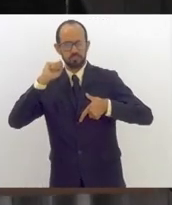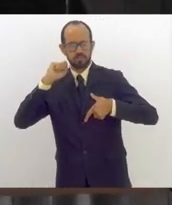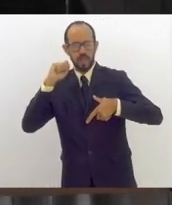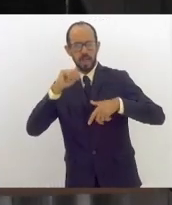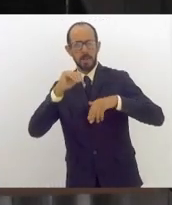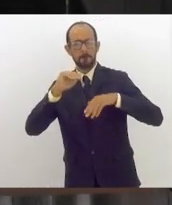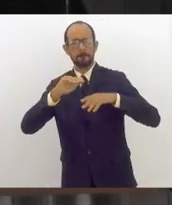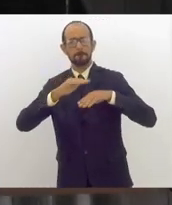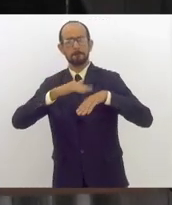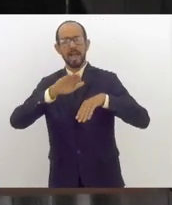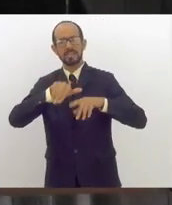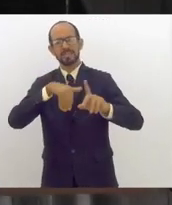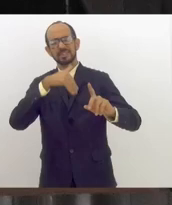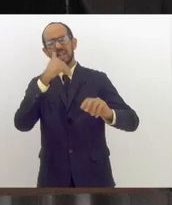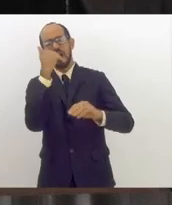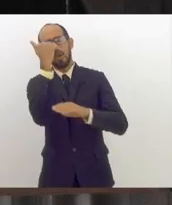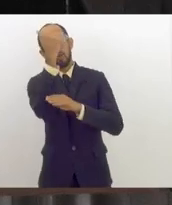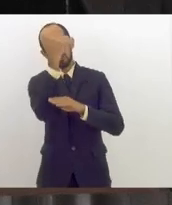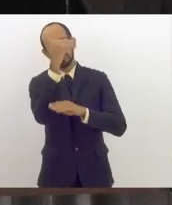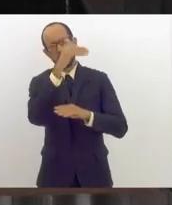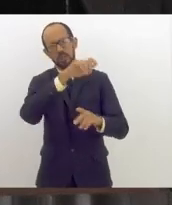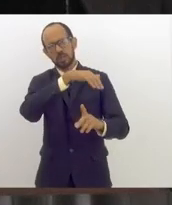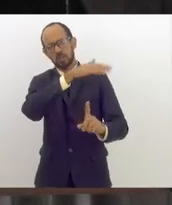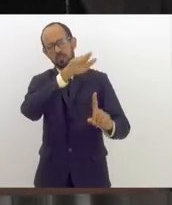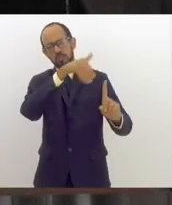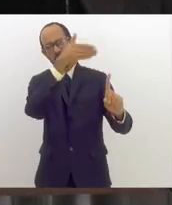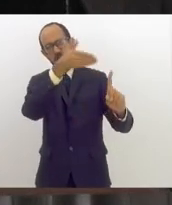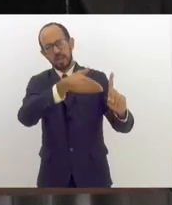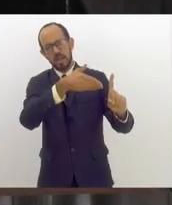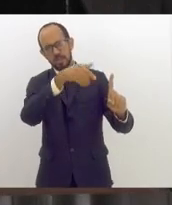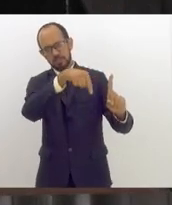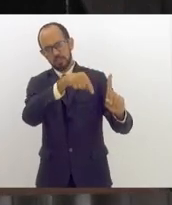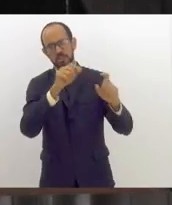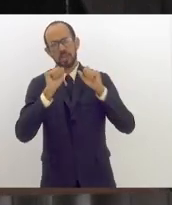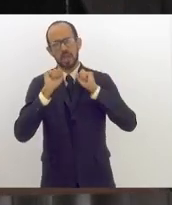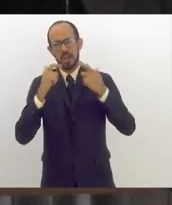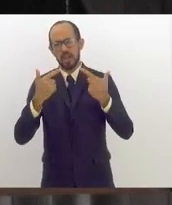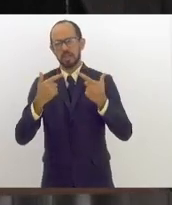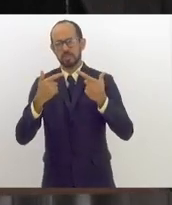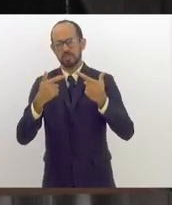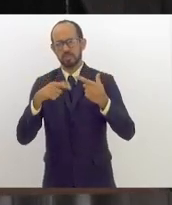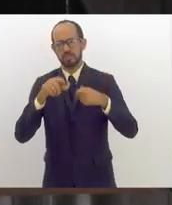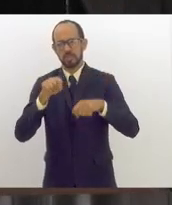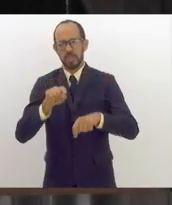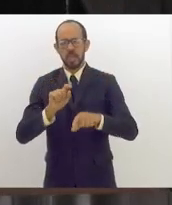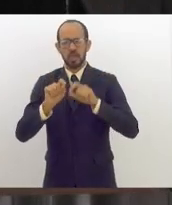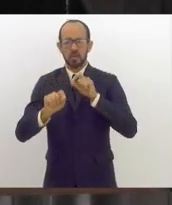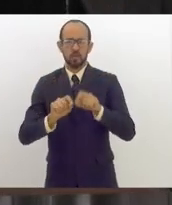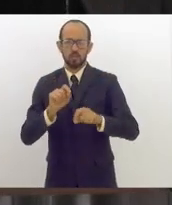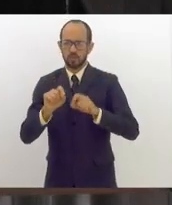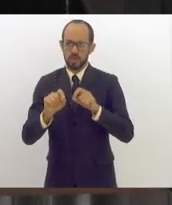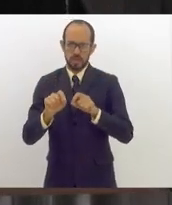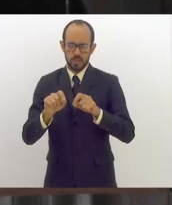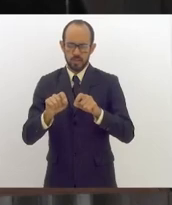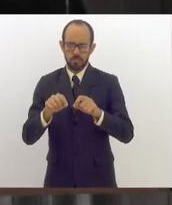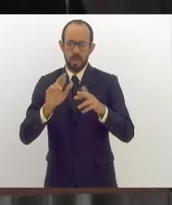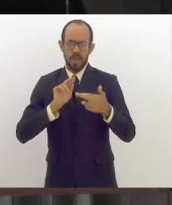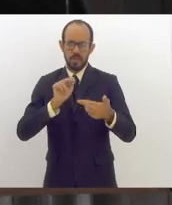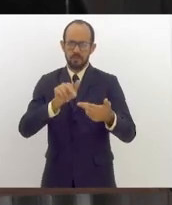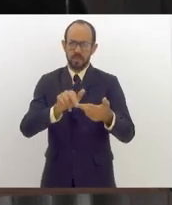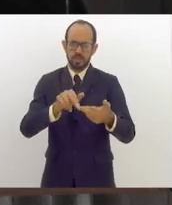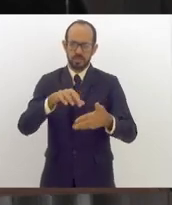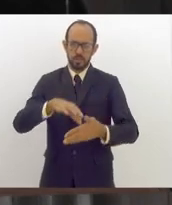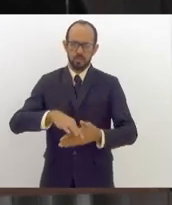comenda desta casa Legislativa esta quando era condecoração que faz referência não só a um dos